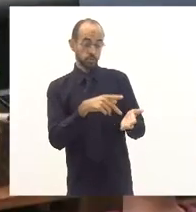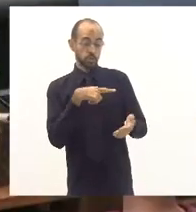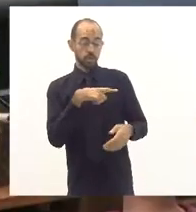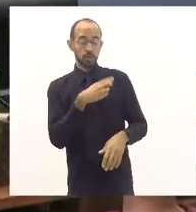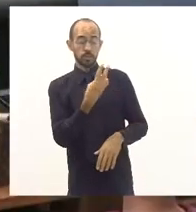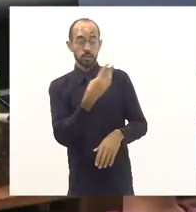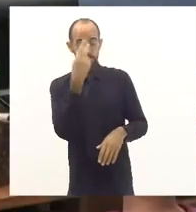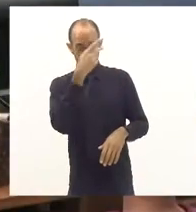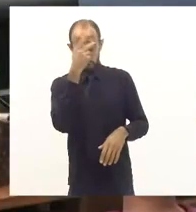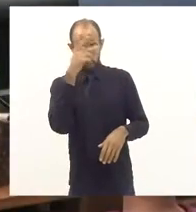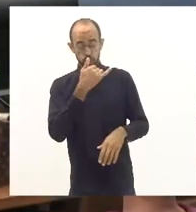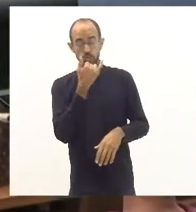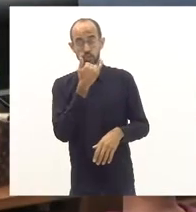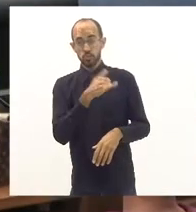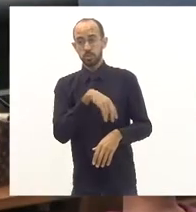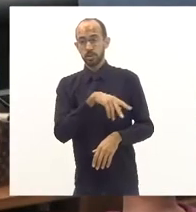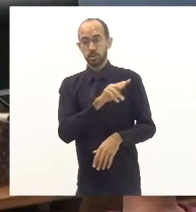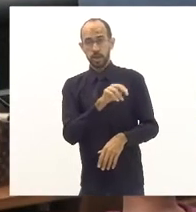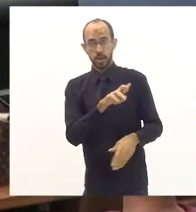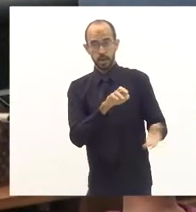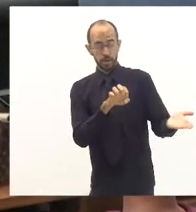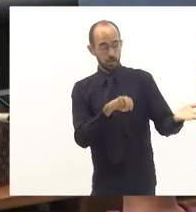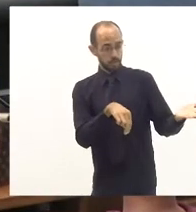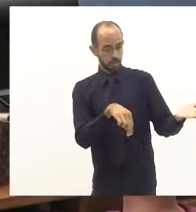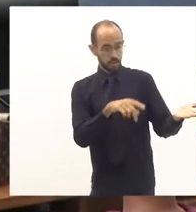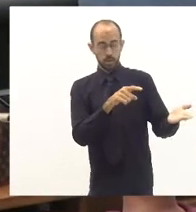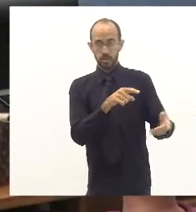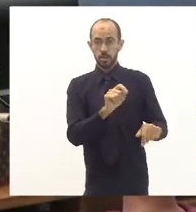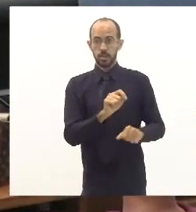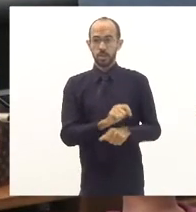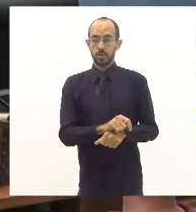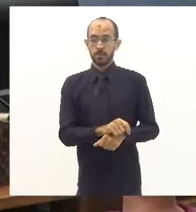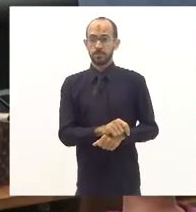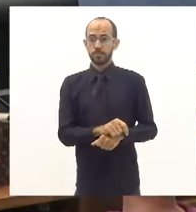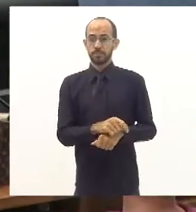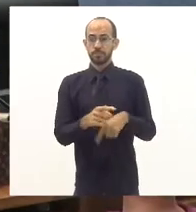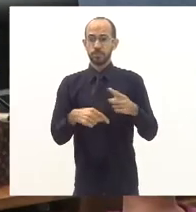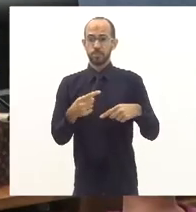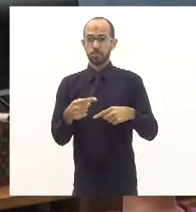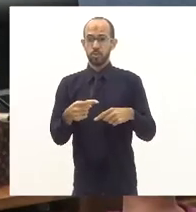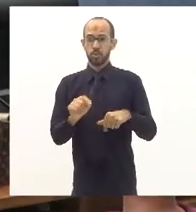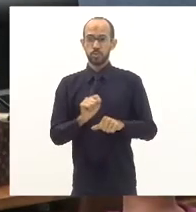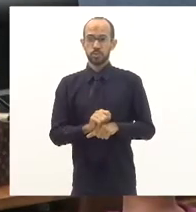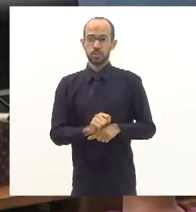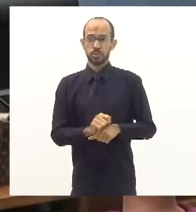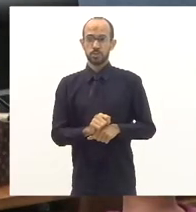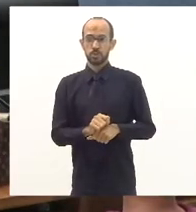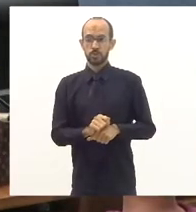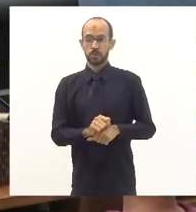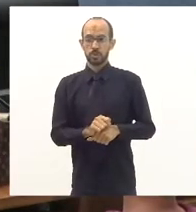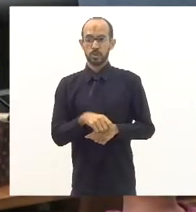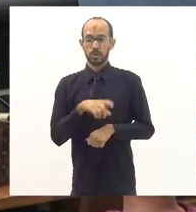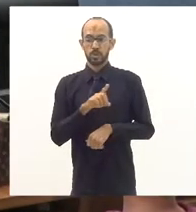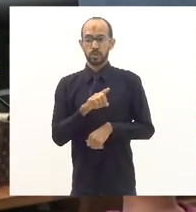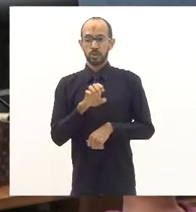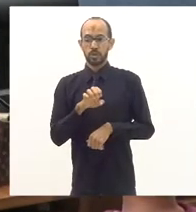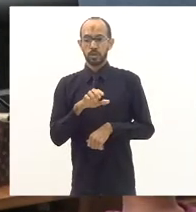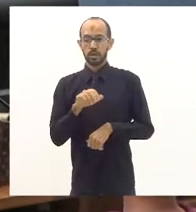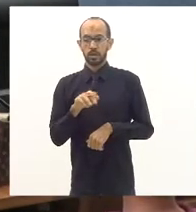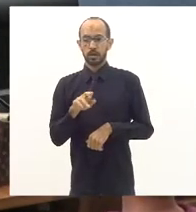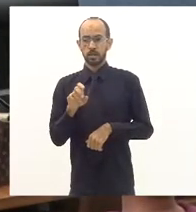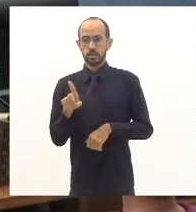tá, desculpe, Karen. Então, a Karen, depois a DECRAD e